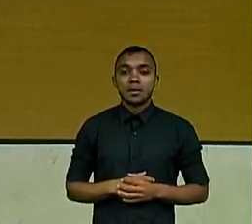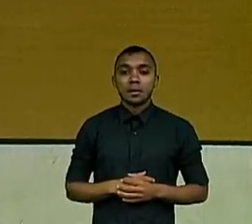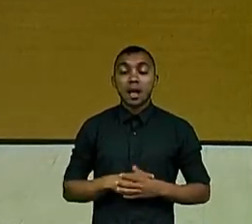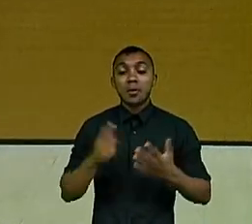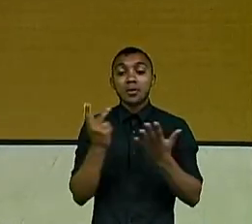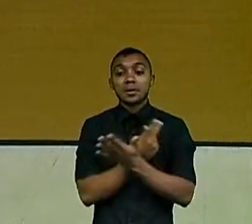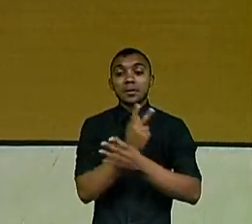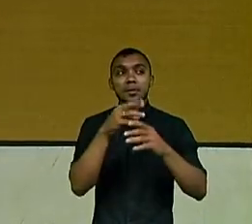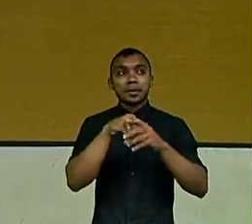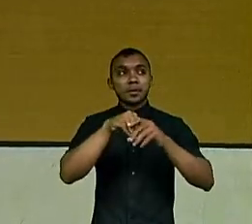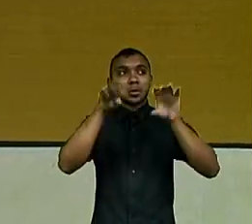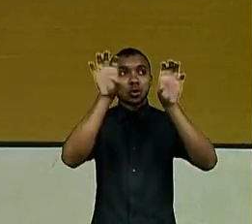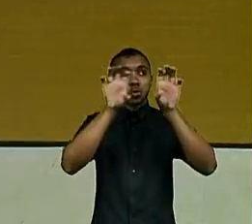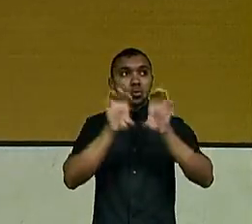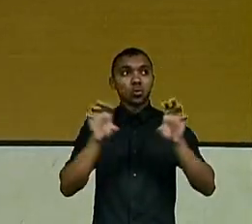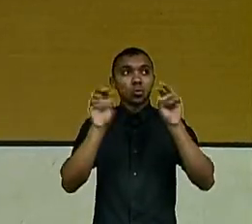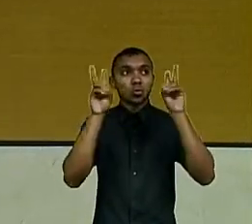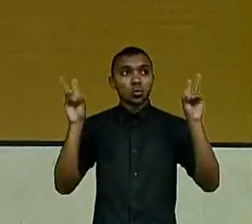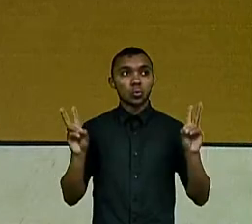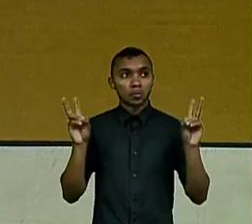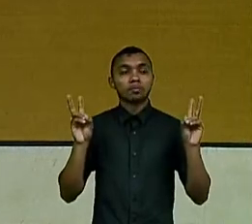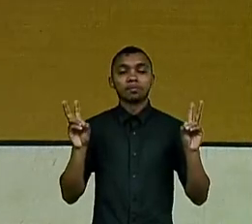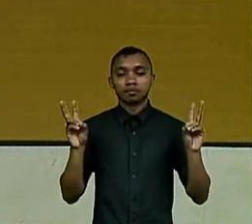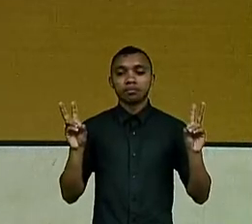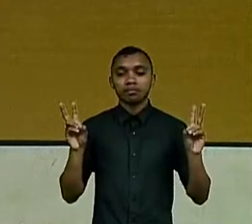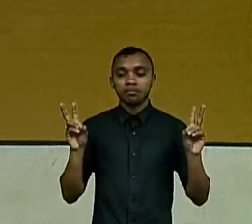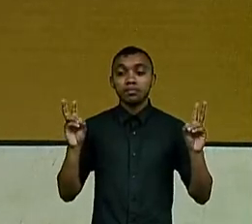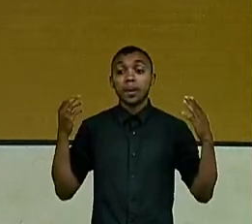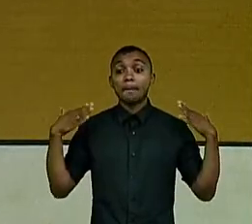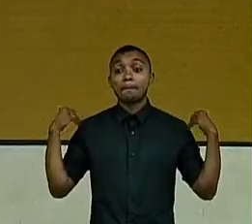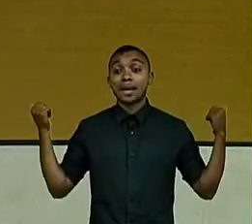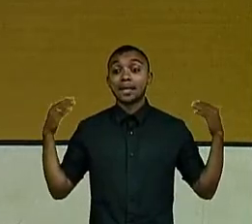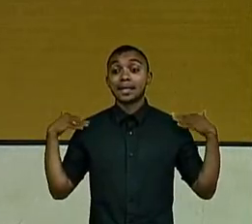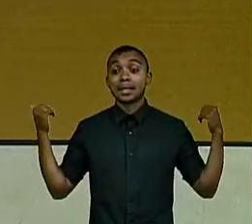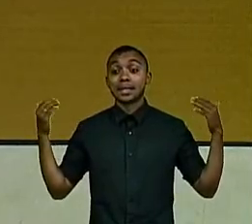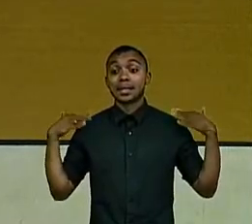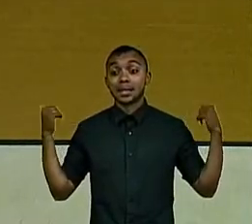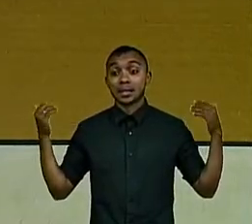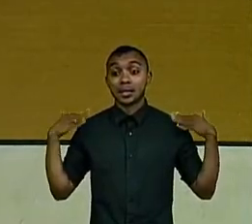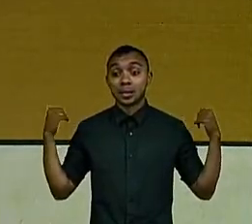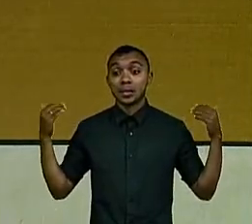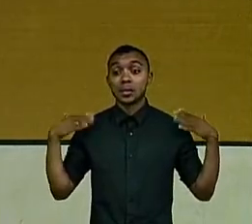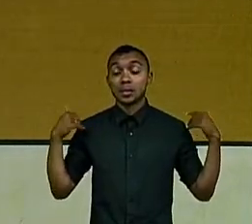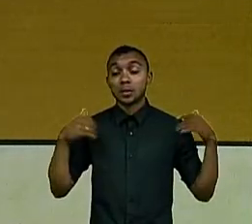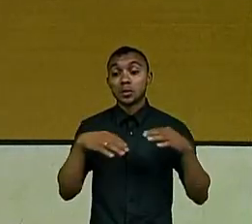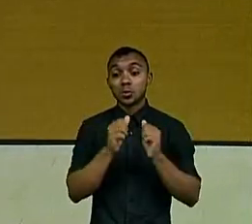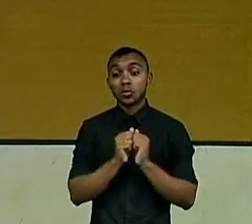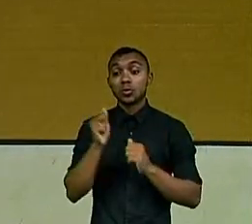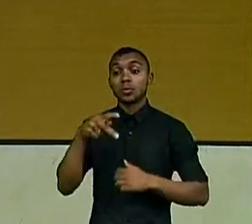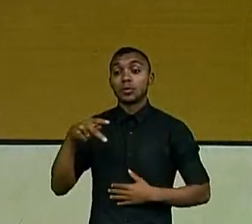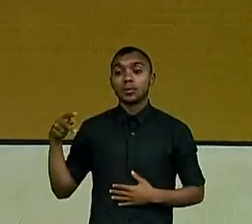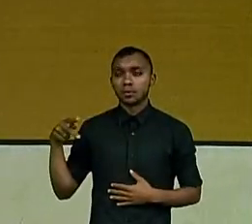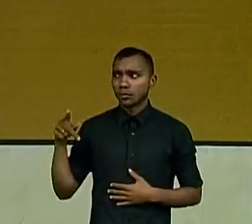do Passeio do veleiro passeio do veleiro que nós teremos com professor